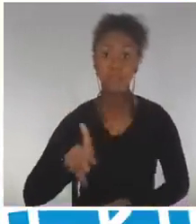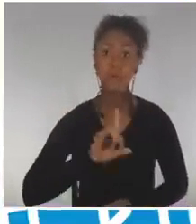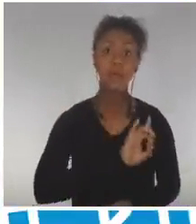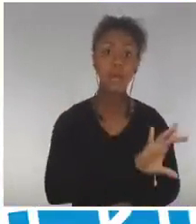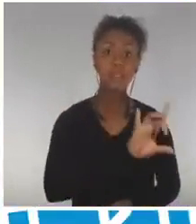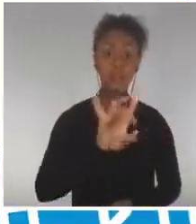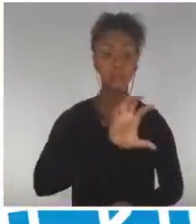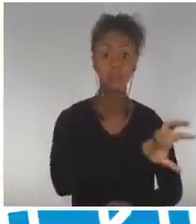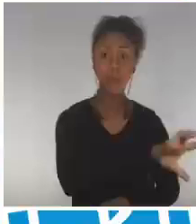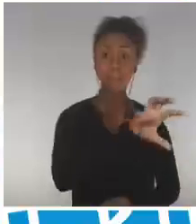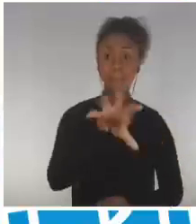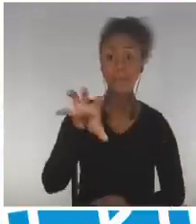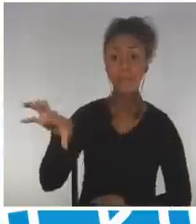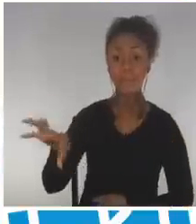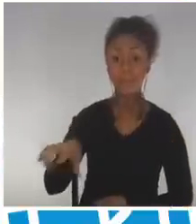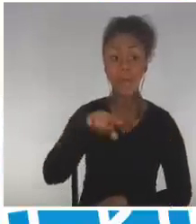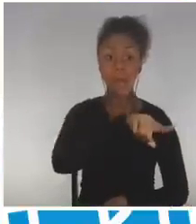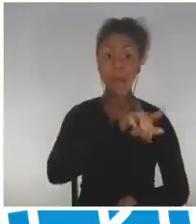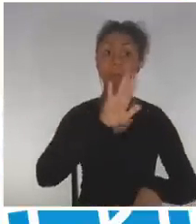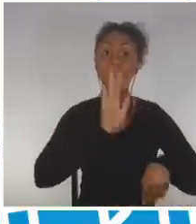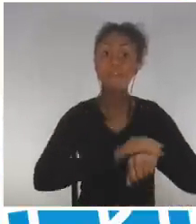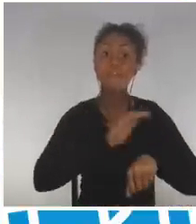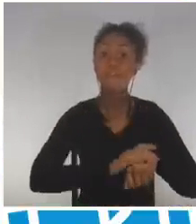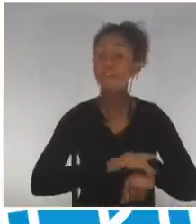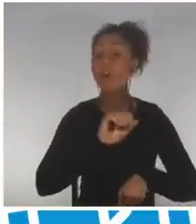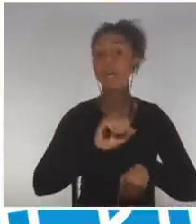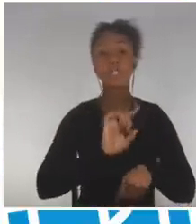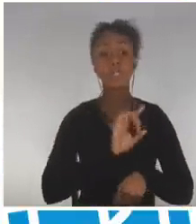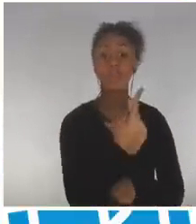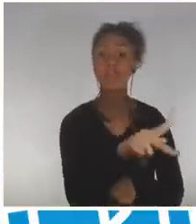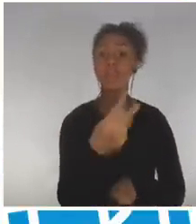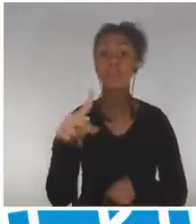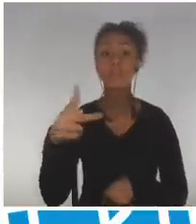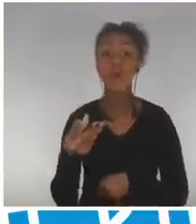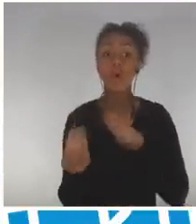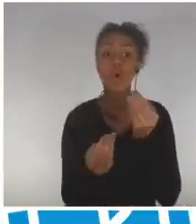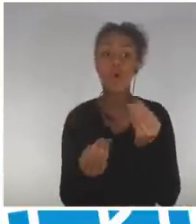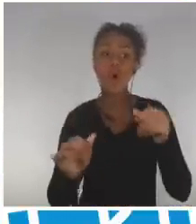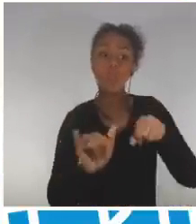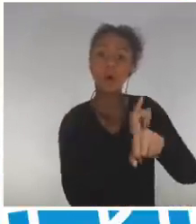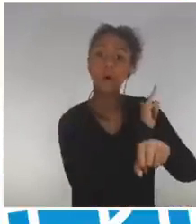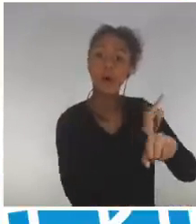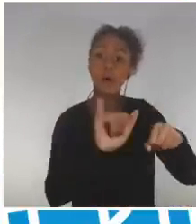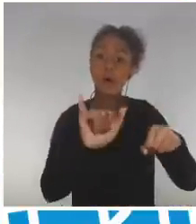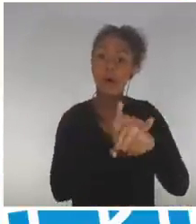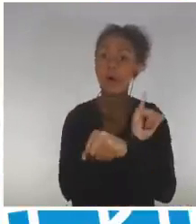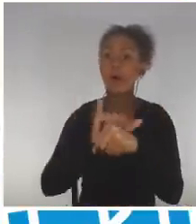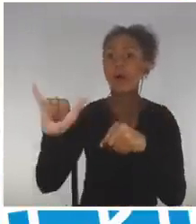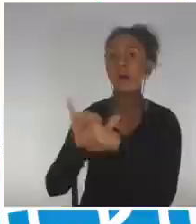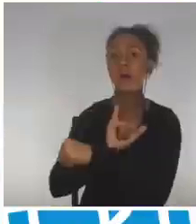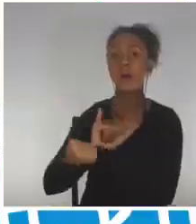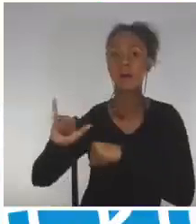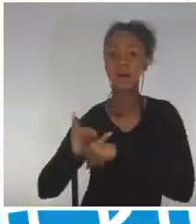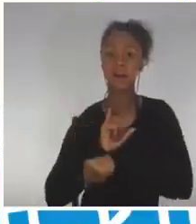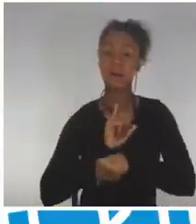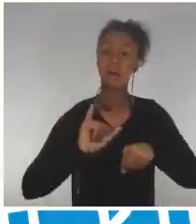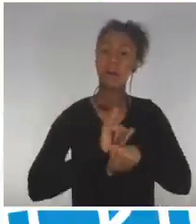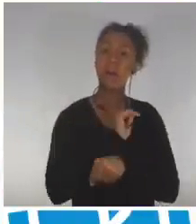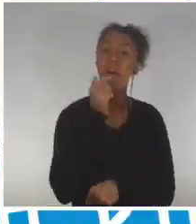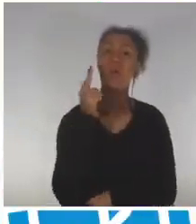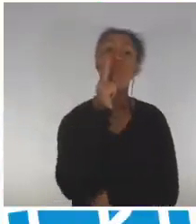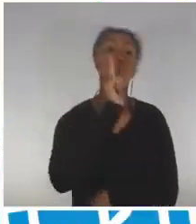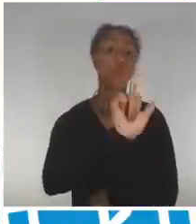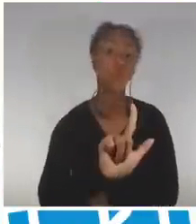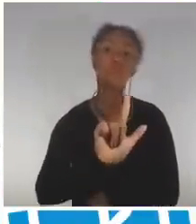construir uma cultura de avaliação, de balizamento para a condução da sua